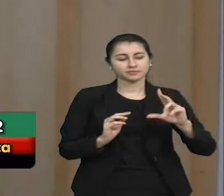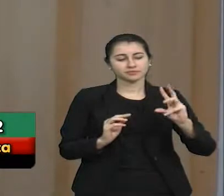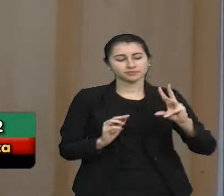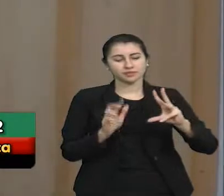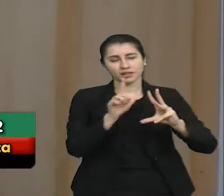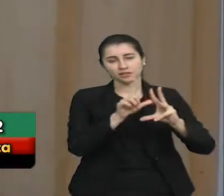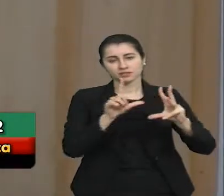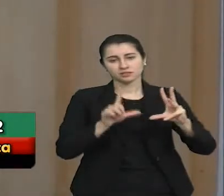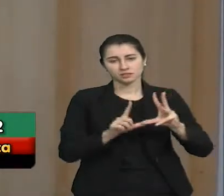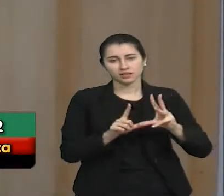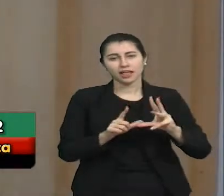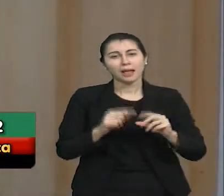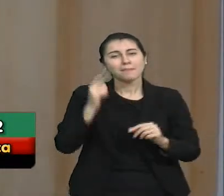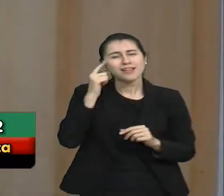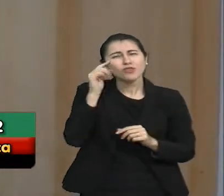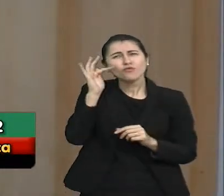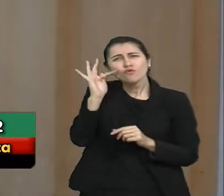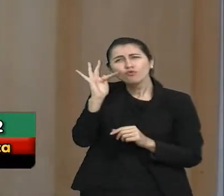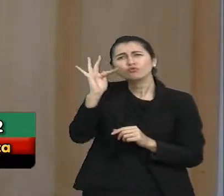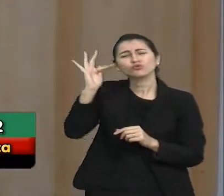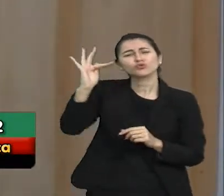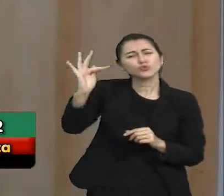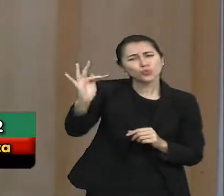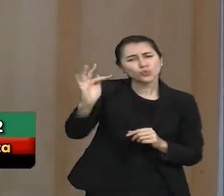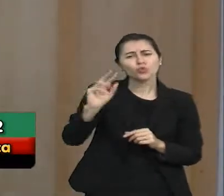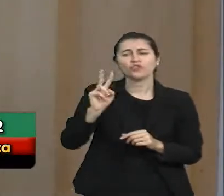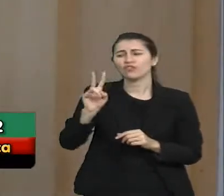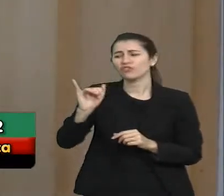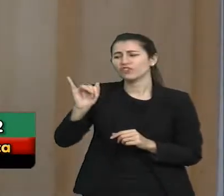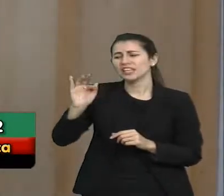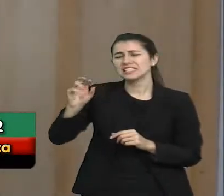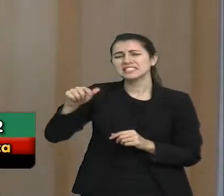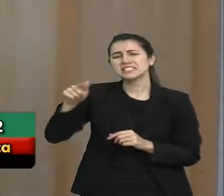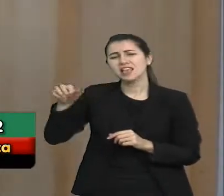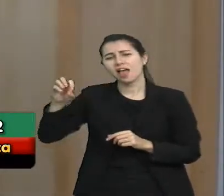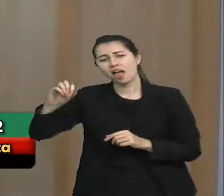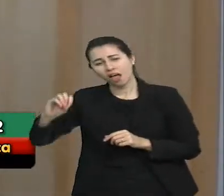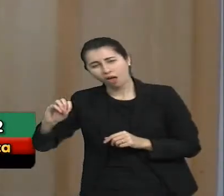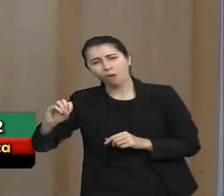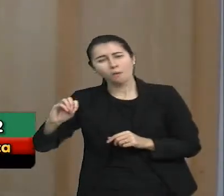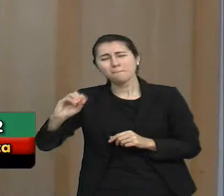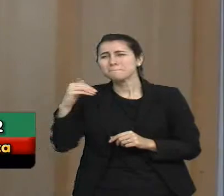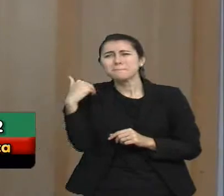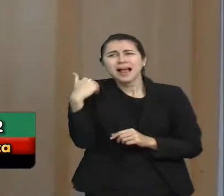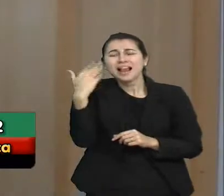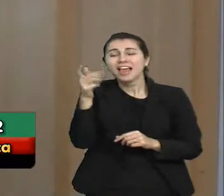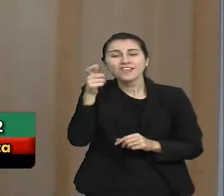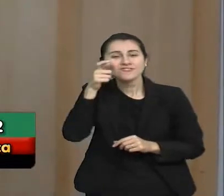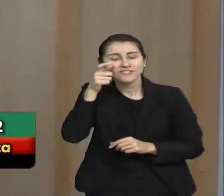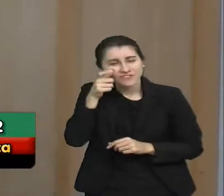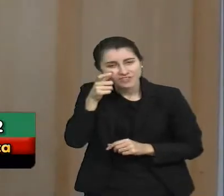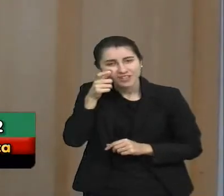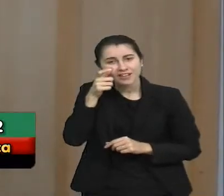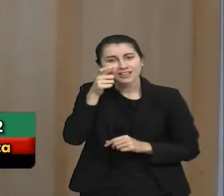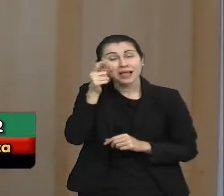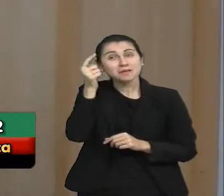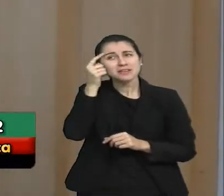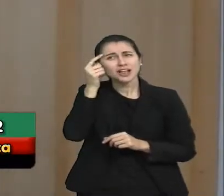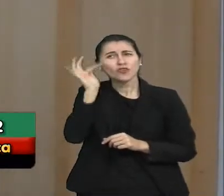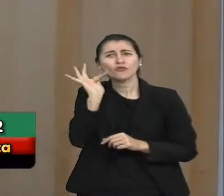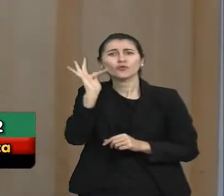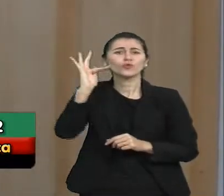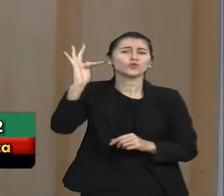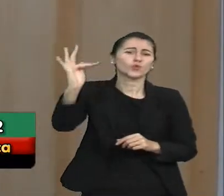ser visionário, né? Então vai além de olhar, mas ter a visão, serem